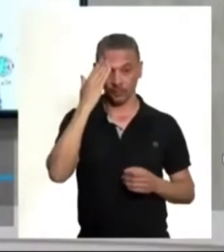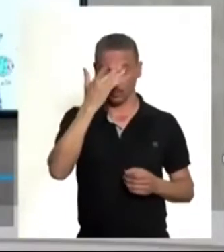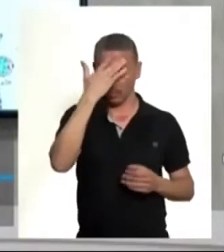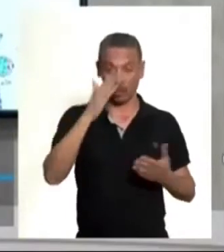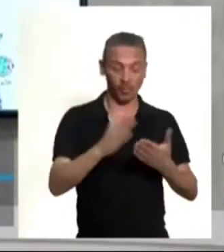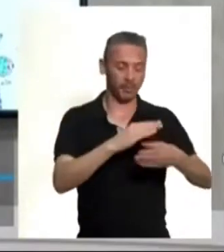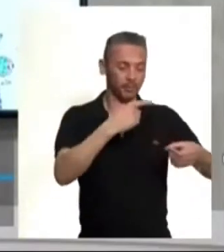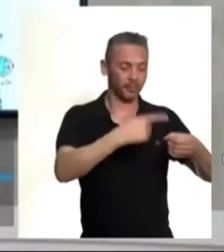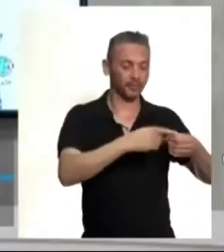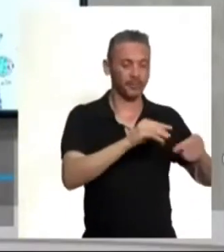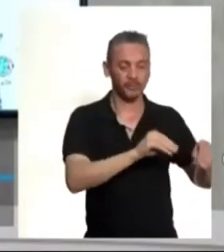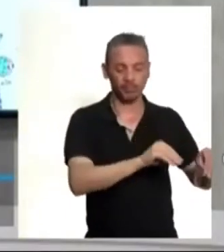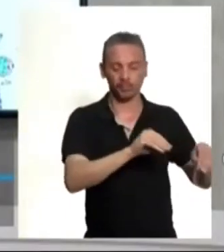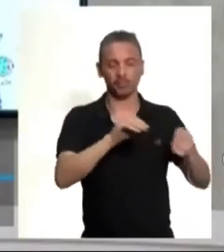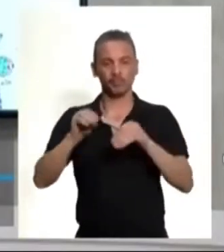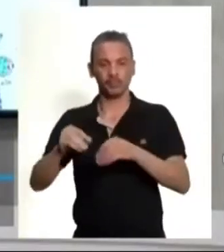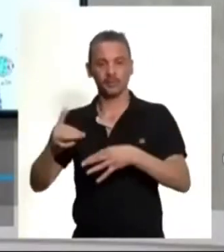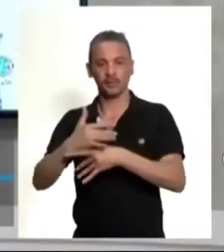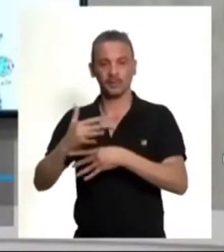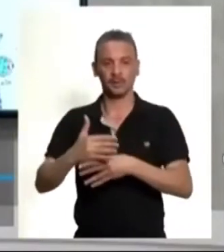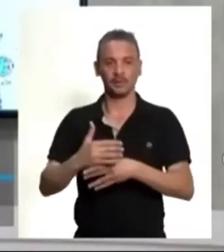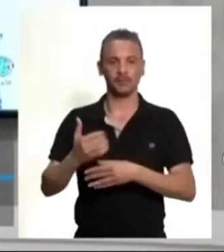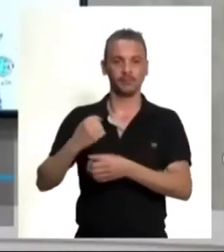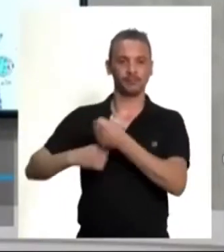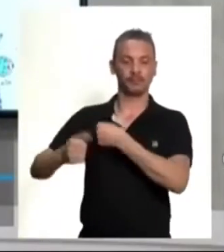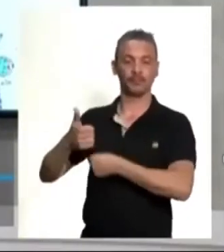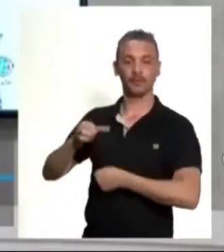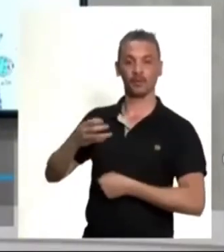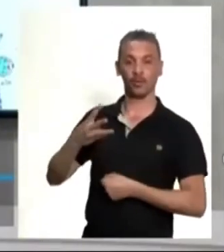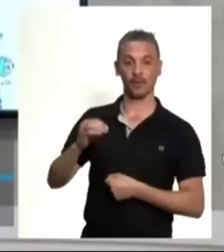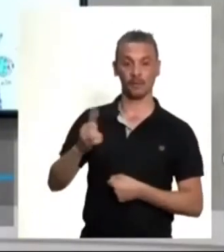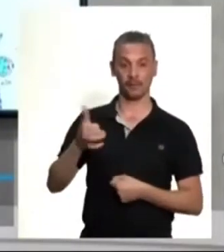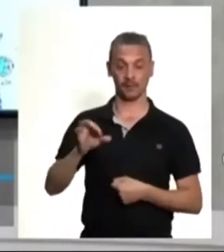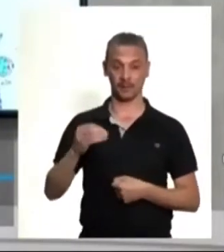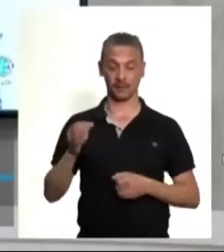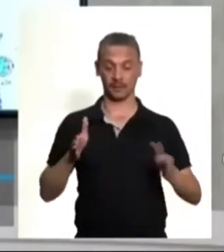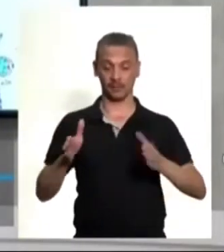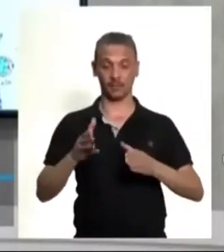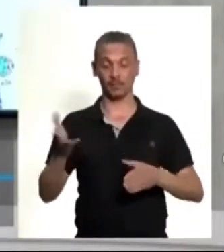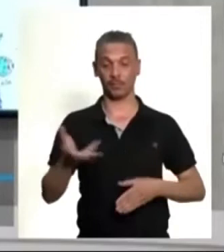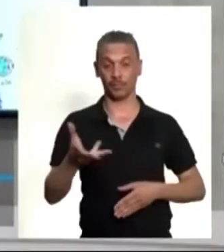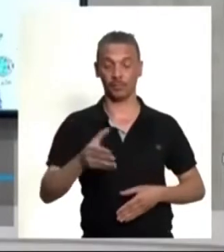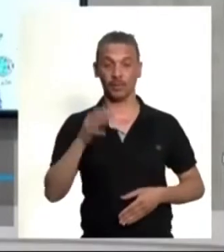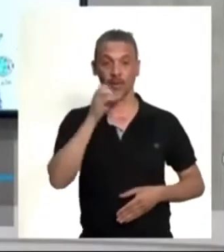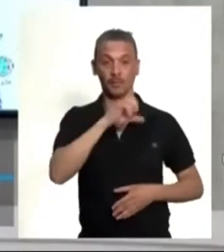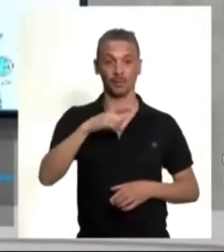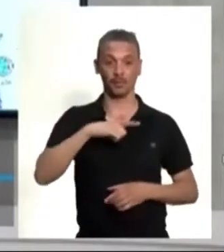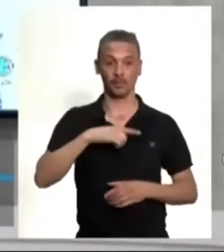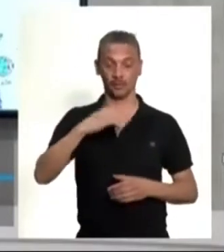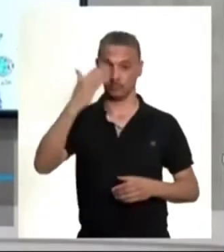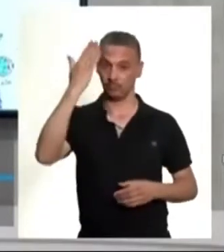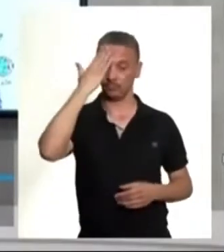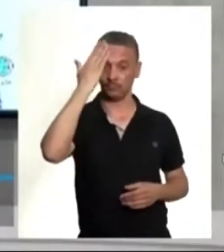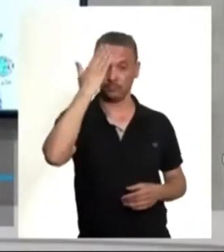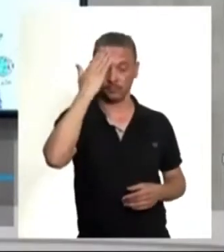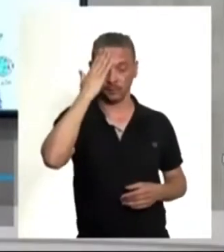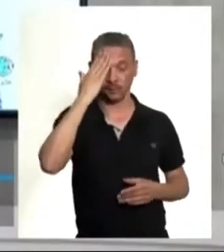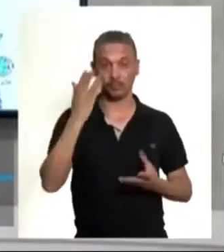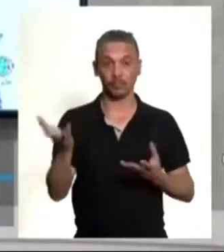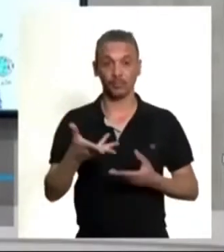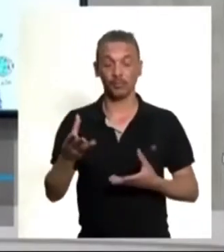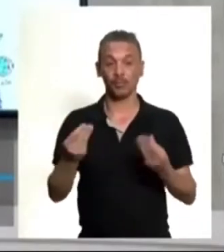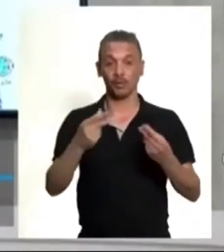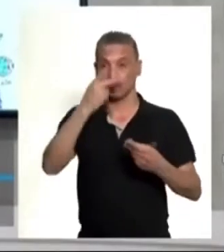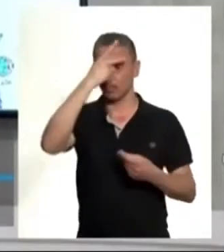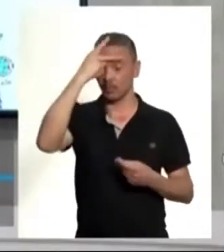campo. Nos anos 40, 50, 60. Foi acelerado. Um êxodo rural. Muita gente ao mesmo tempo